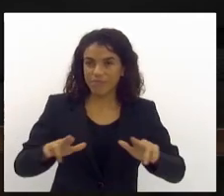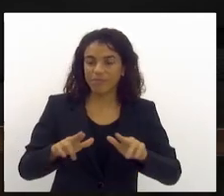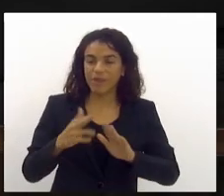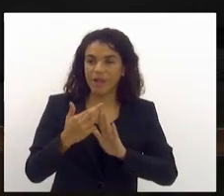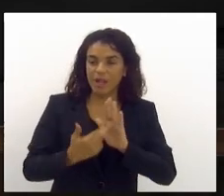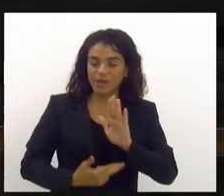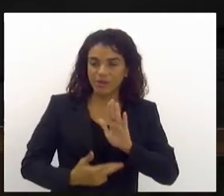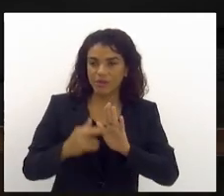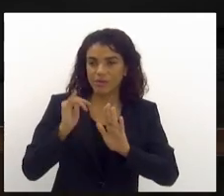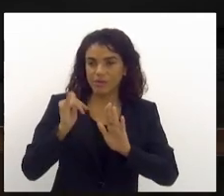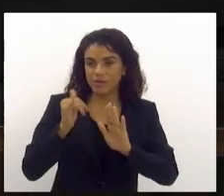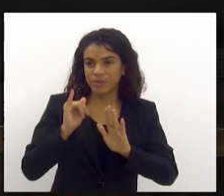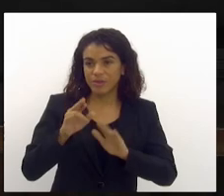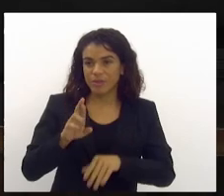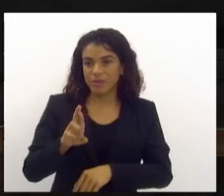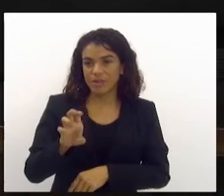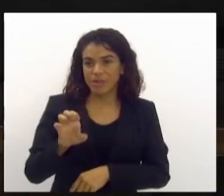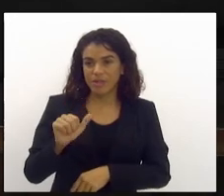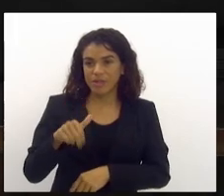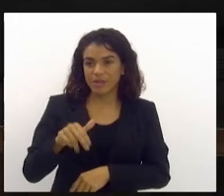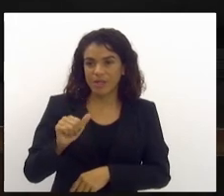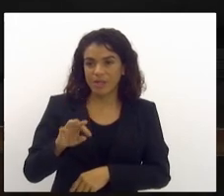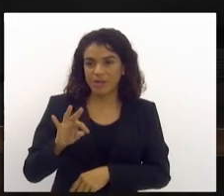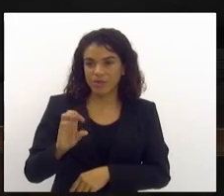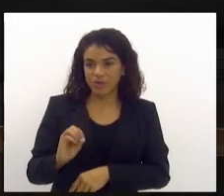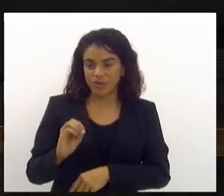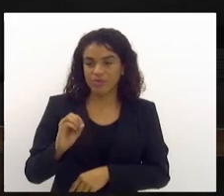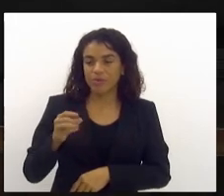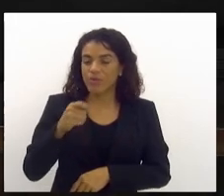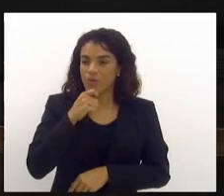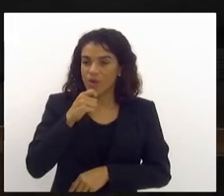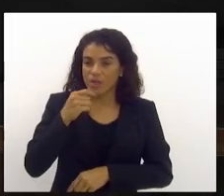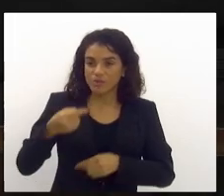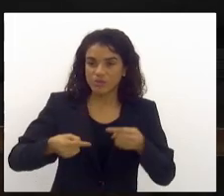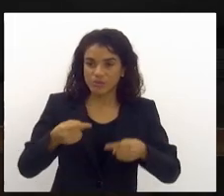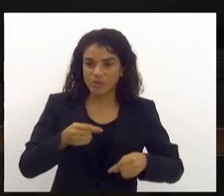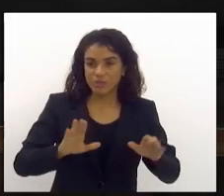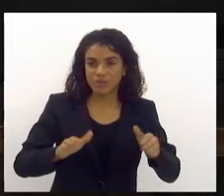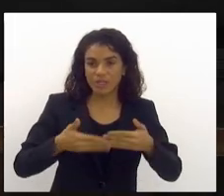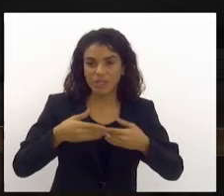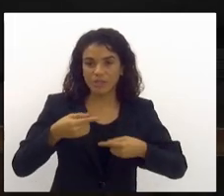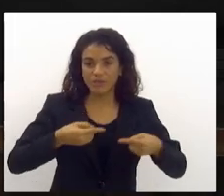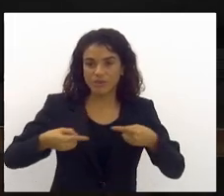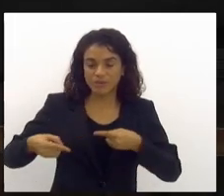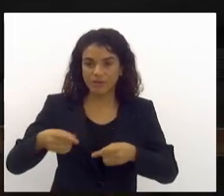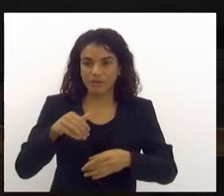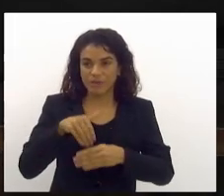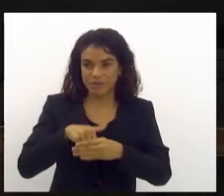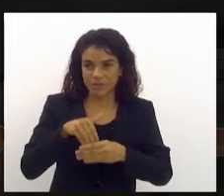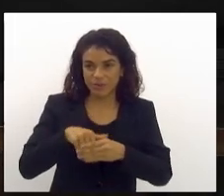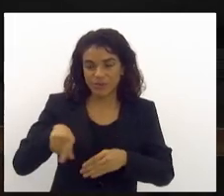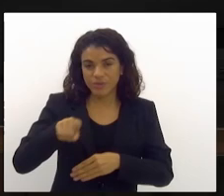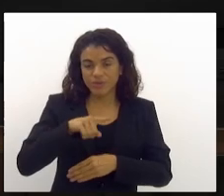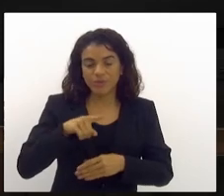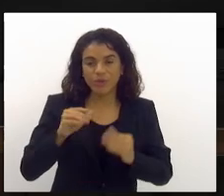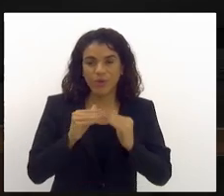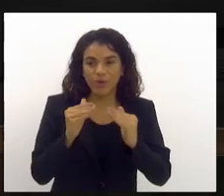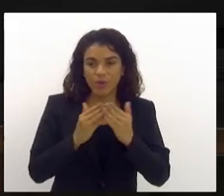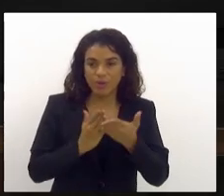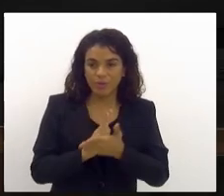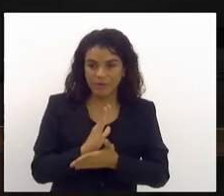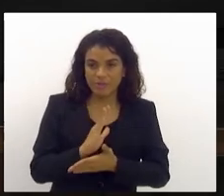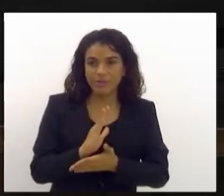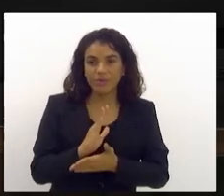relator deputado Renato Miranda. Em discussão, não havendo quem queira discutir, encerrada a discussão. Em votação, os senhores que aprovam permaneçam como